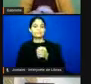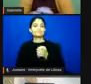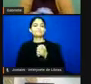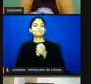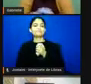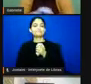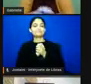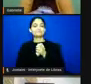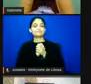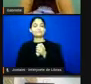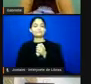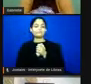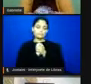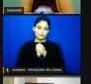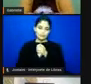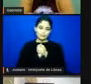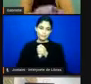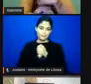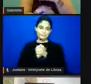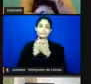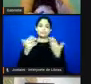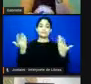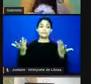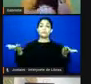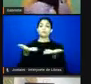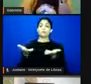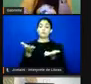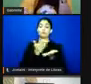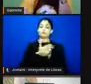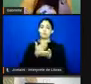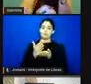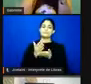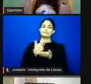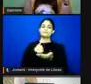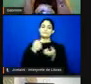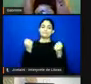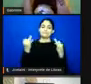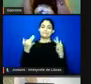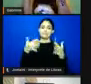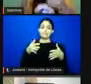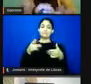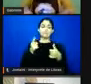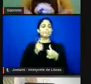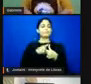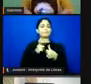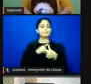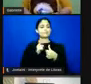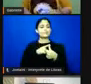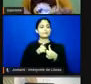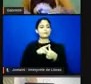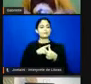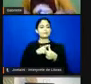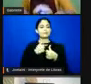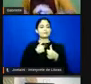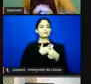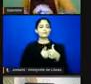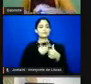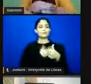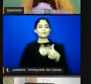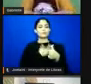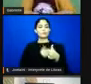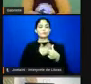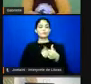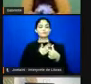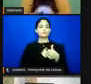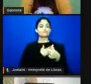Vamos lá, então. Vamos dar início aqui a minha breve fala. Primeiro, a gente gostaria de agradecer muito, né? Mencionar aqui